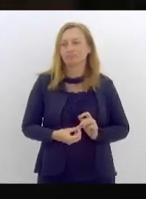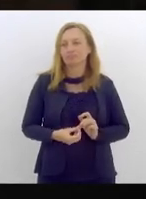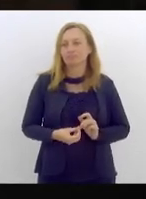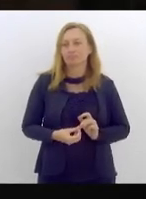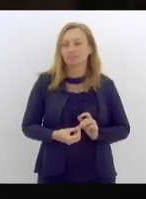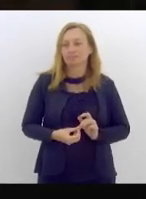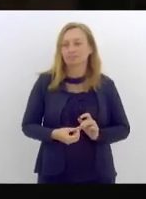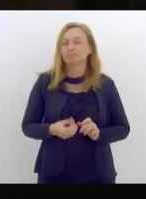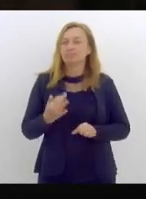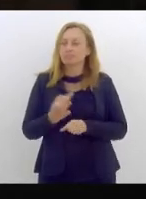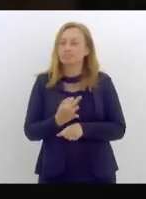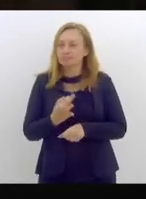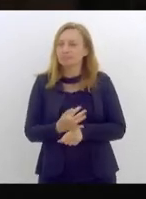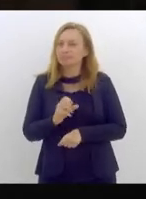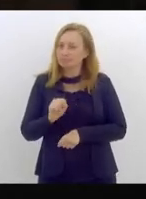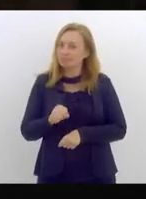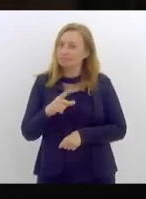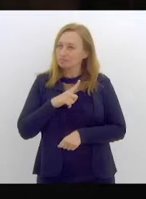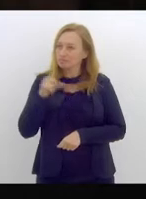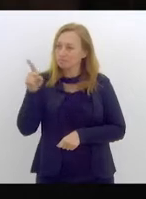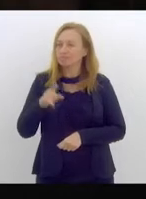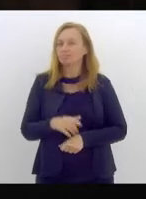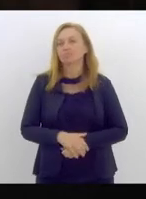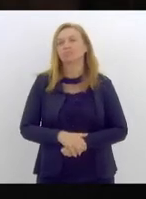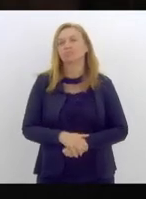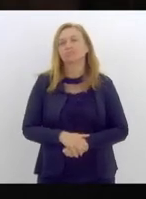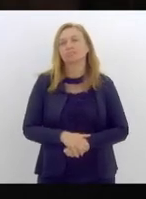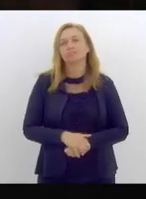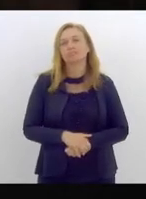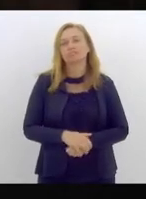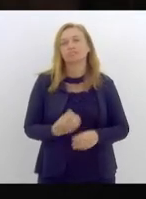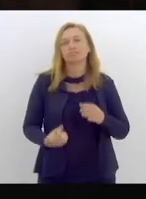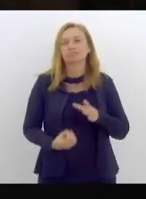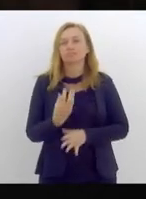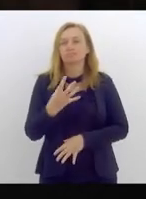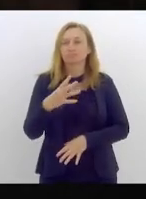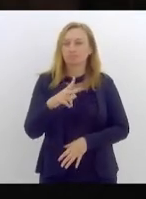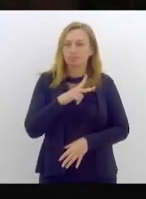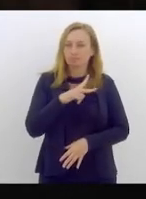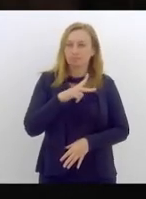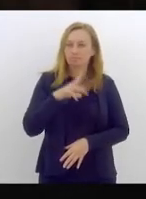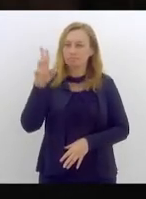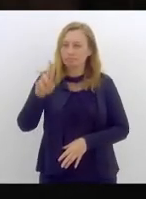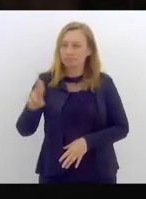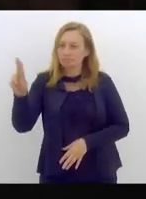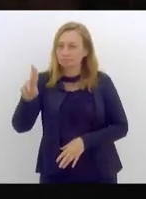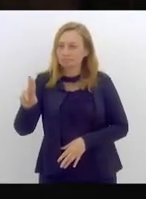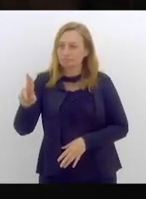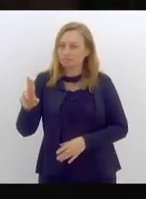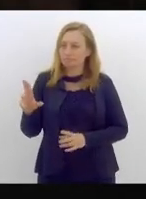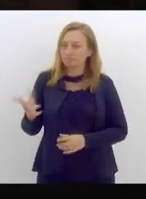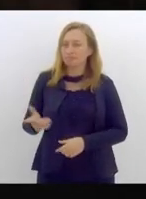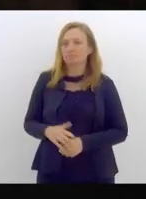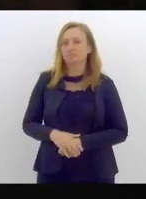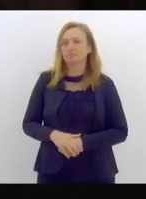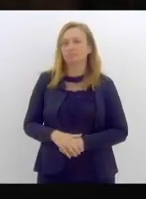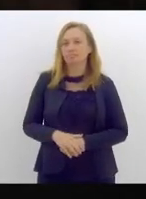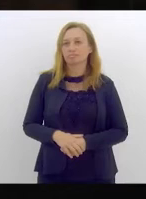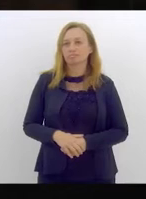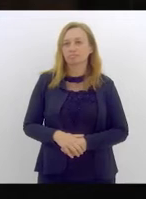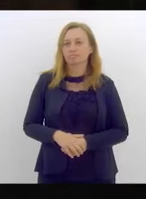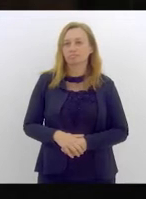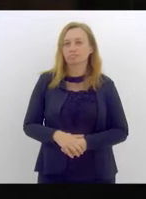havia resistência a construção da própria Universidade a Universidade de Brasília não foi